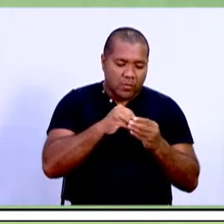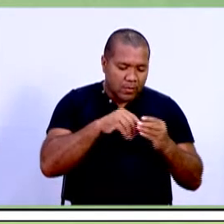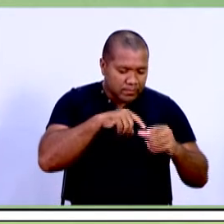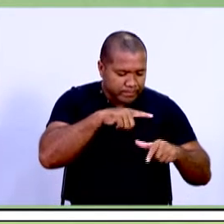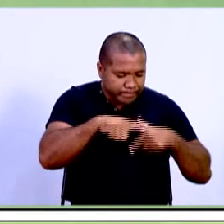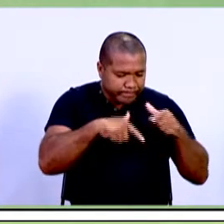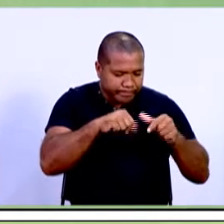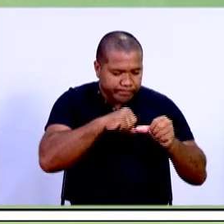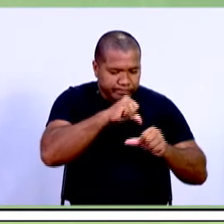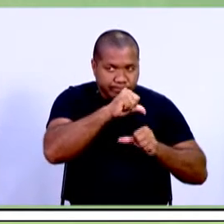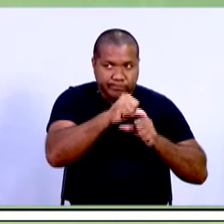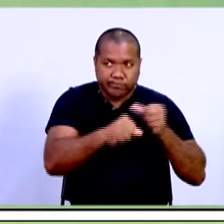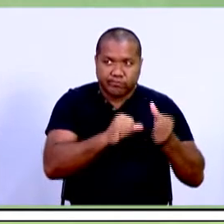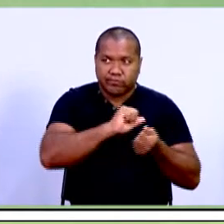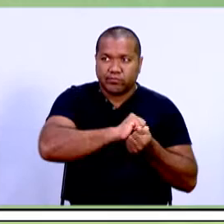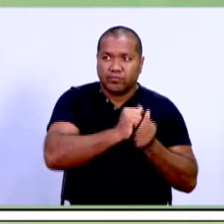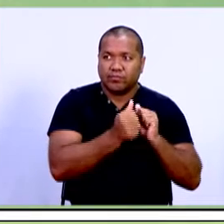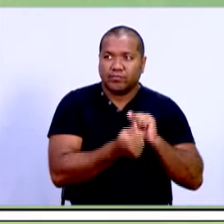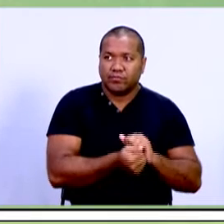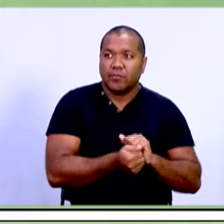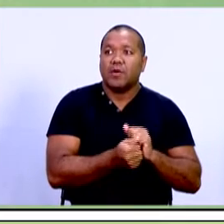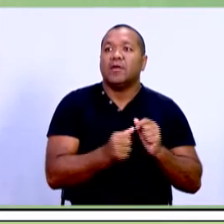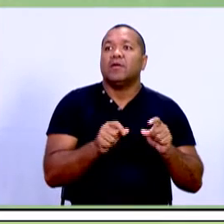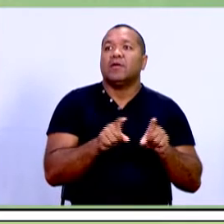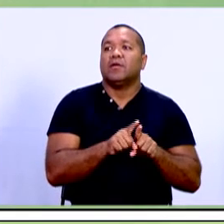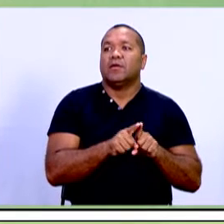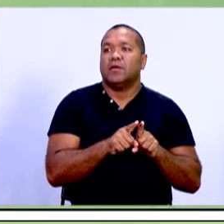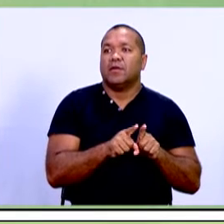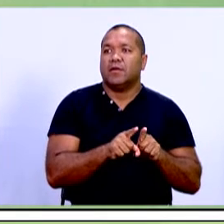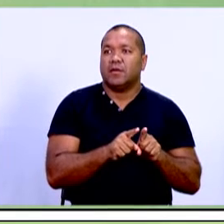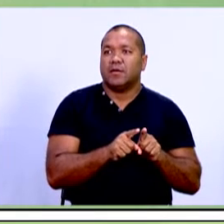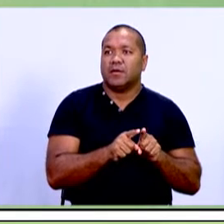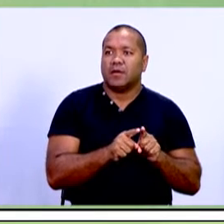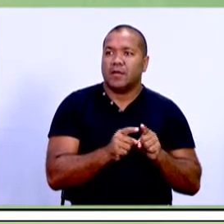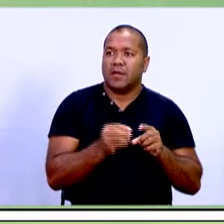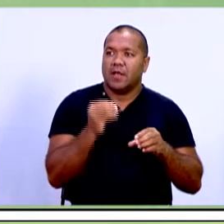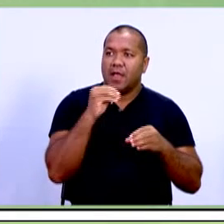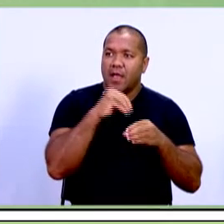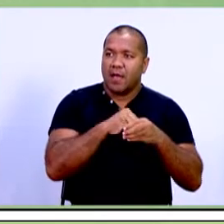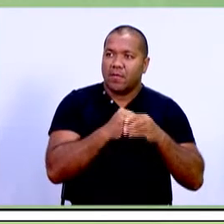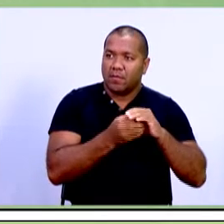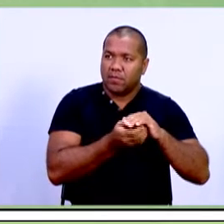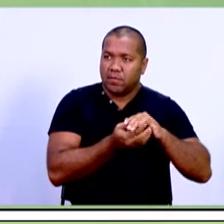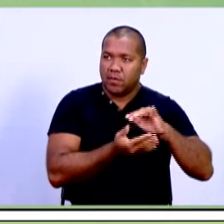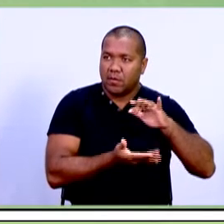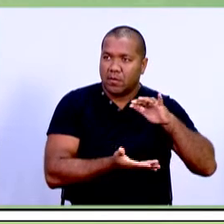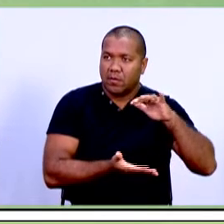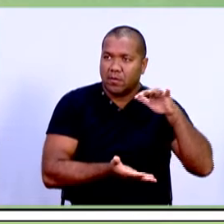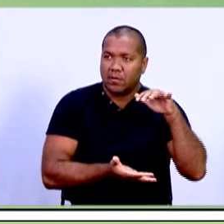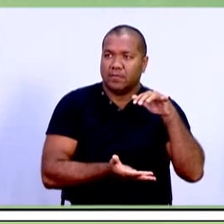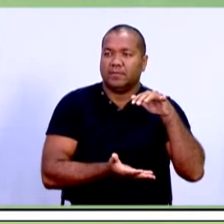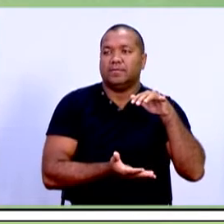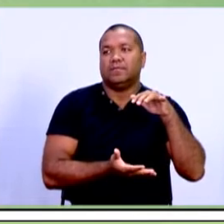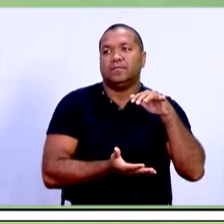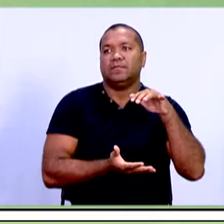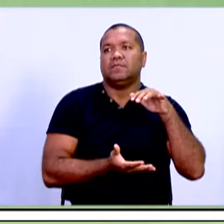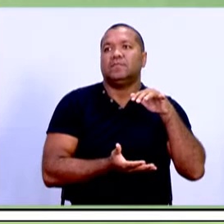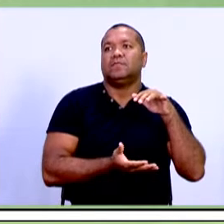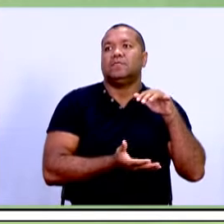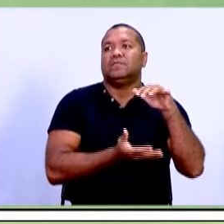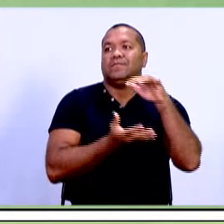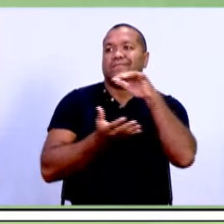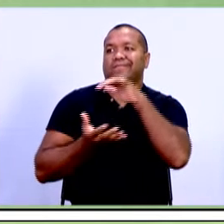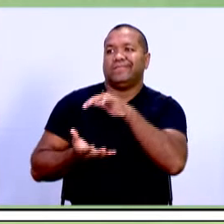trabalhado, transformado, e ele é dado carga, ou ele é armazenado em algum lugar. E que lugar é esse? Que é a